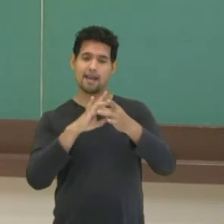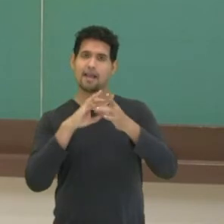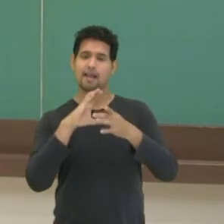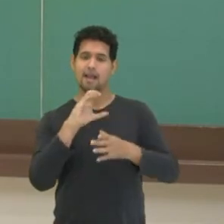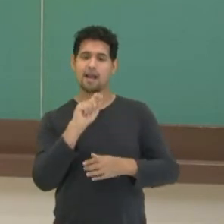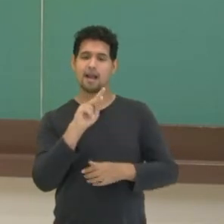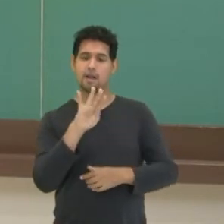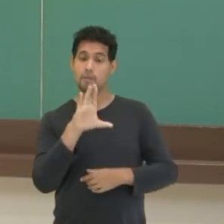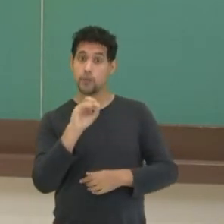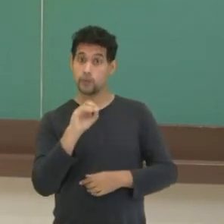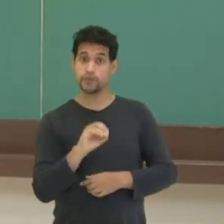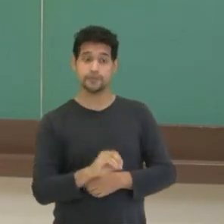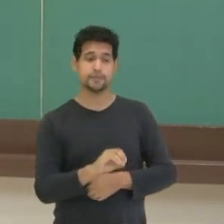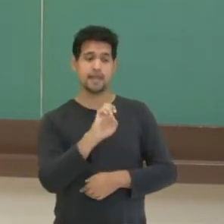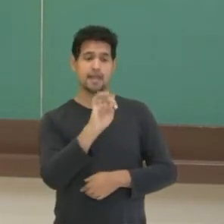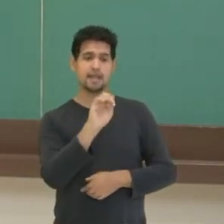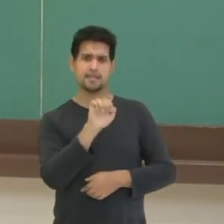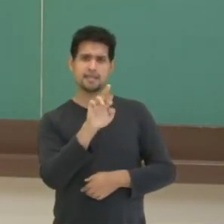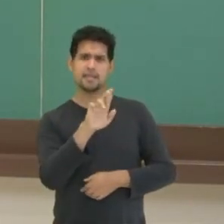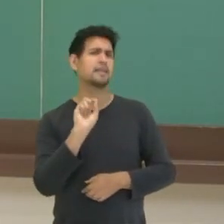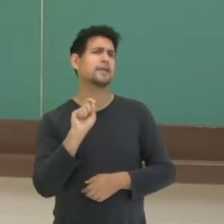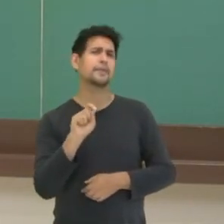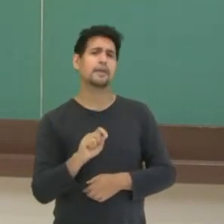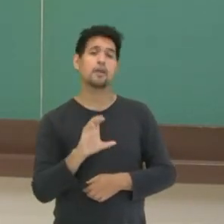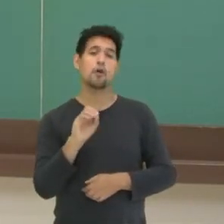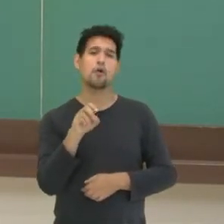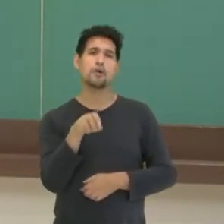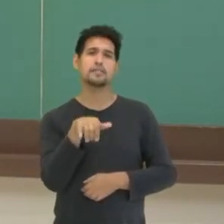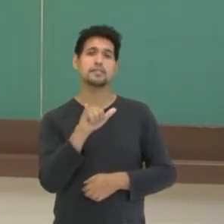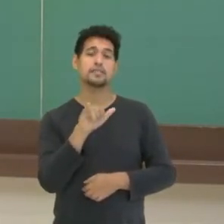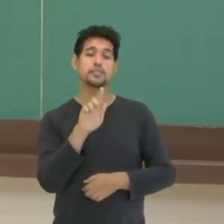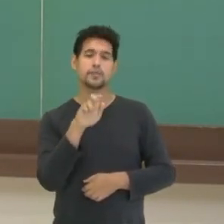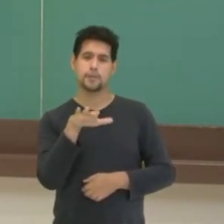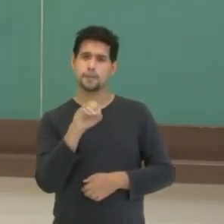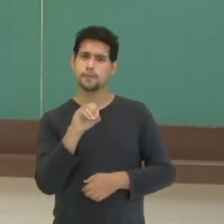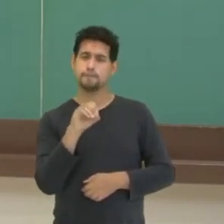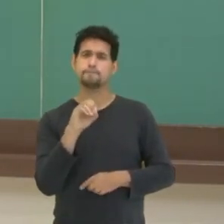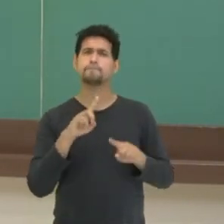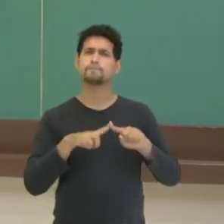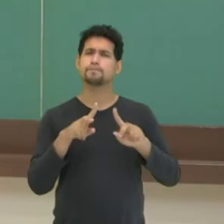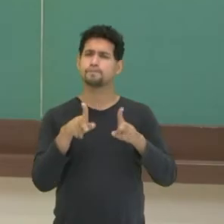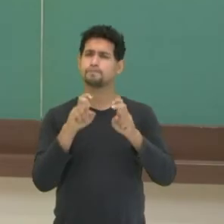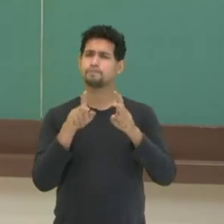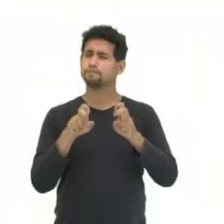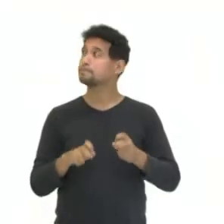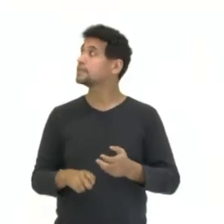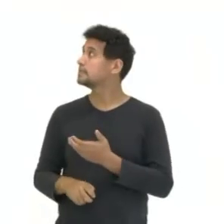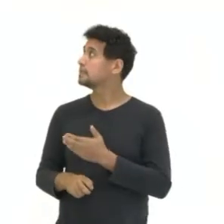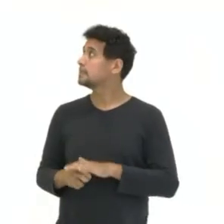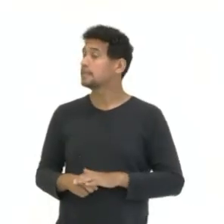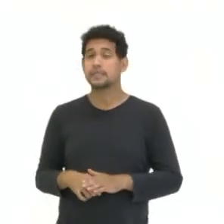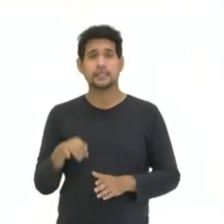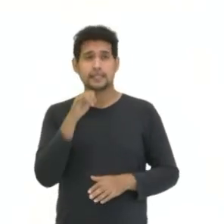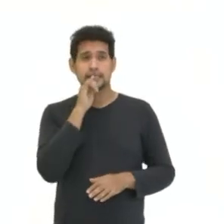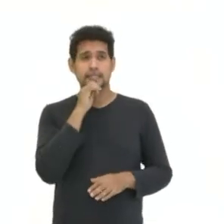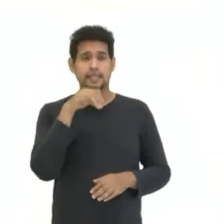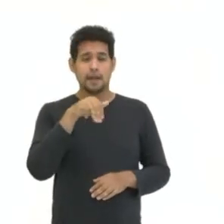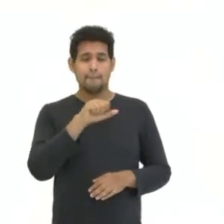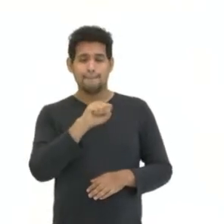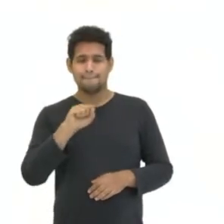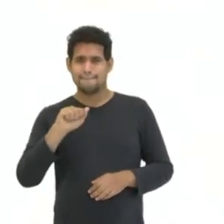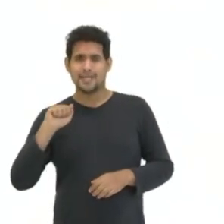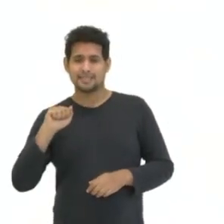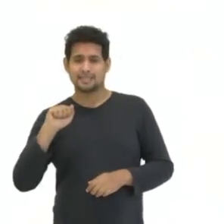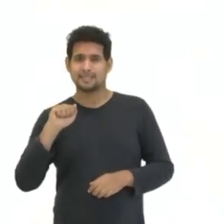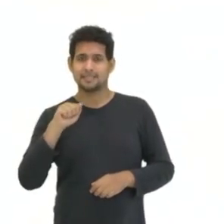primário, no éter nós temos o oxigênio ligado entre dois carbonos. E observe aqui, olha, a massa molar e a